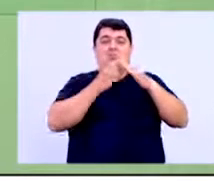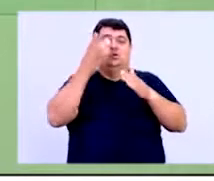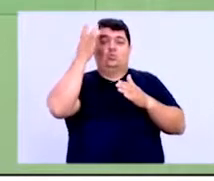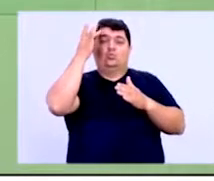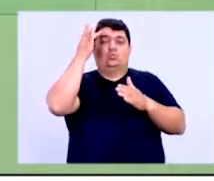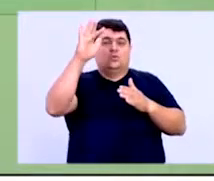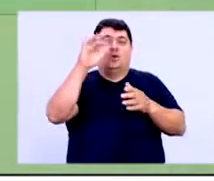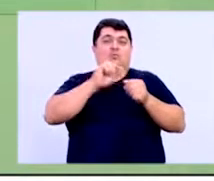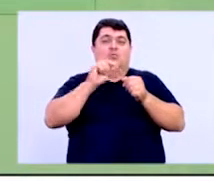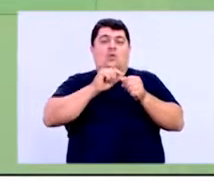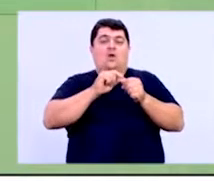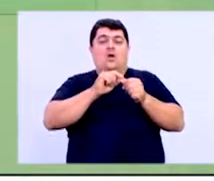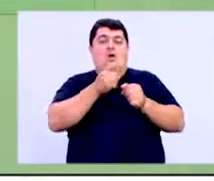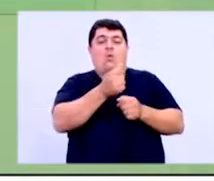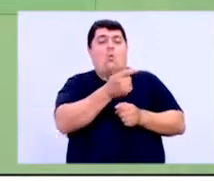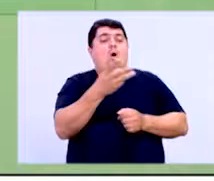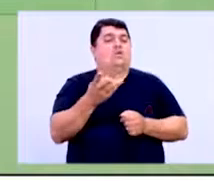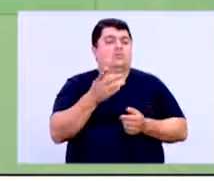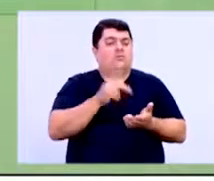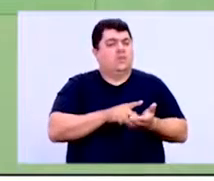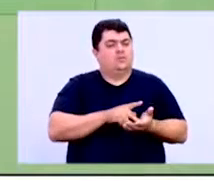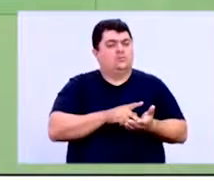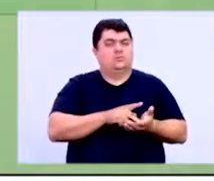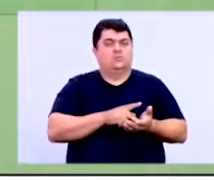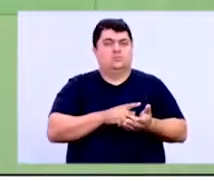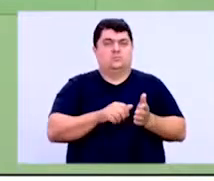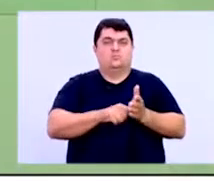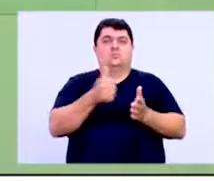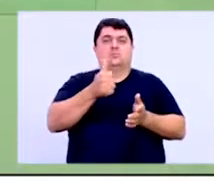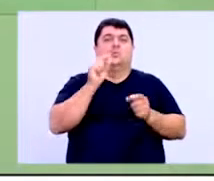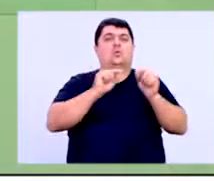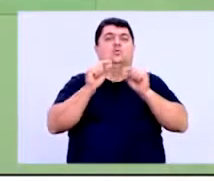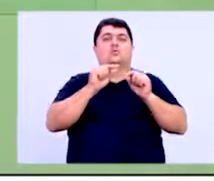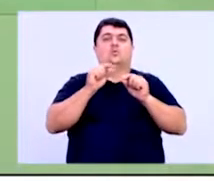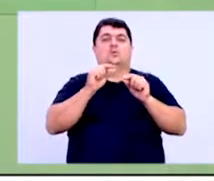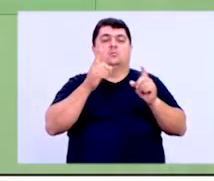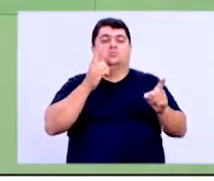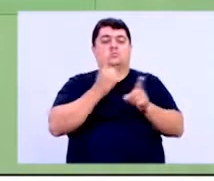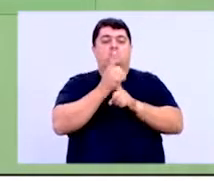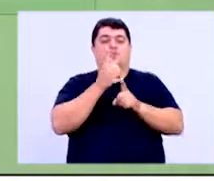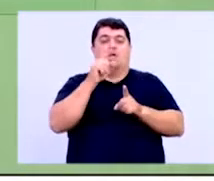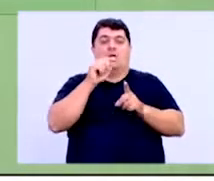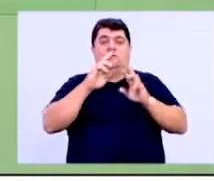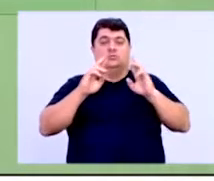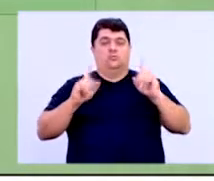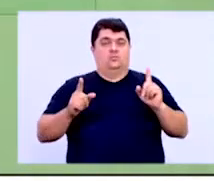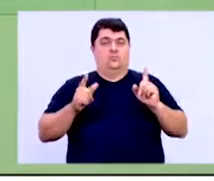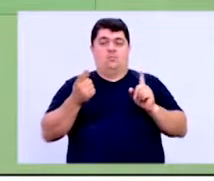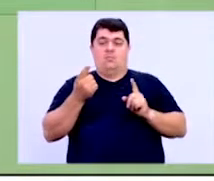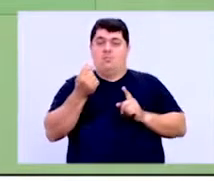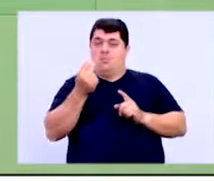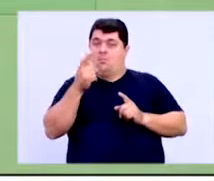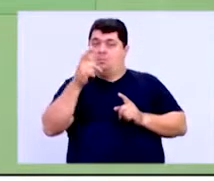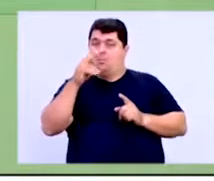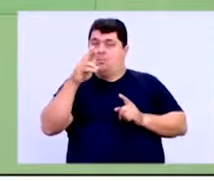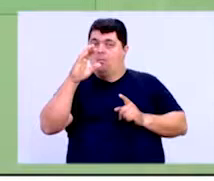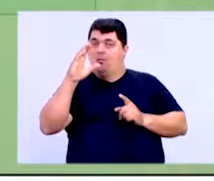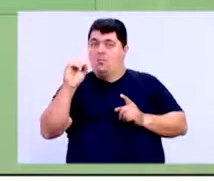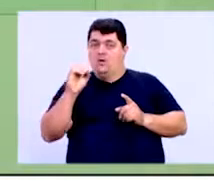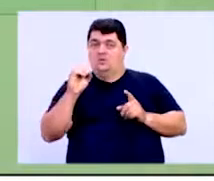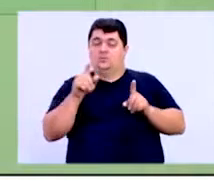saberem fazer a formação de preço. Então, primeiramente, o que temos que identificar é a diferença entre preço e